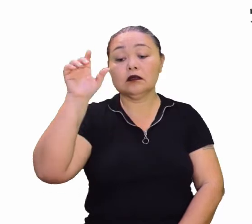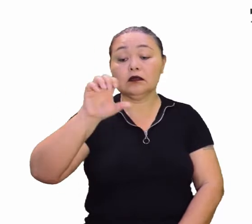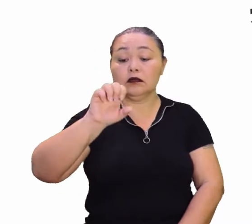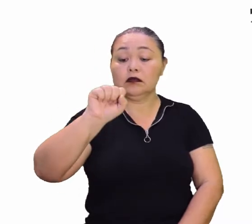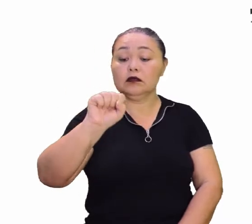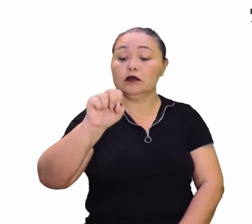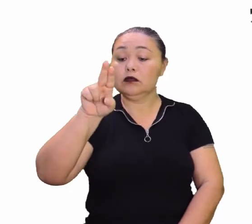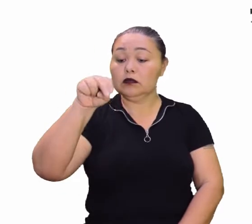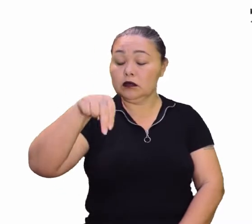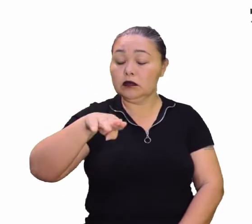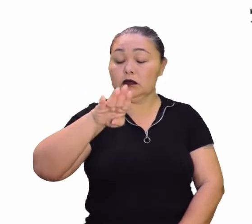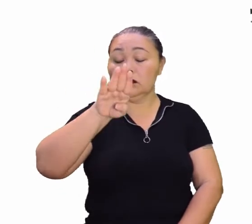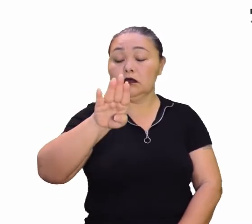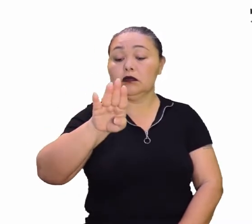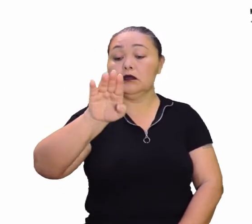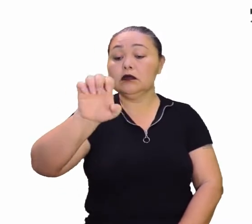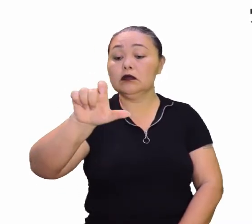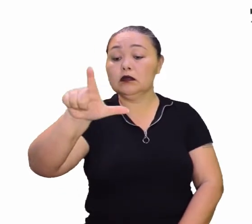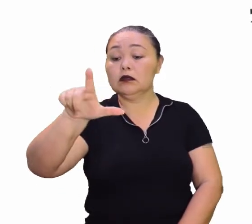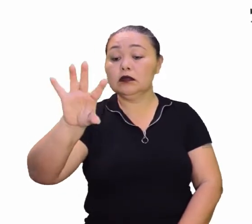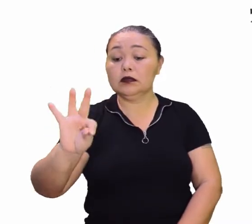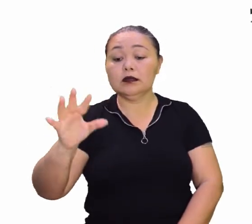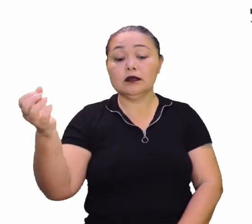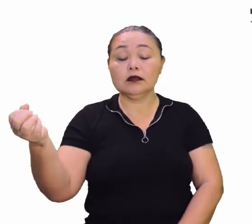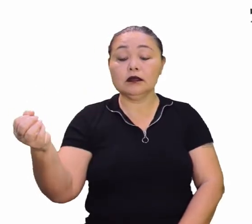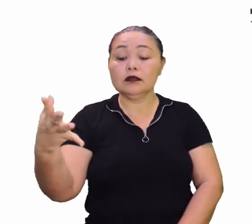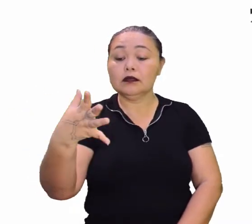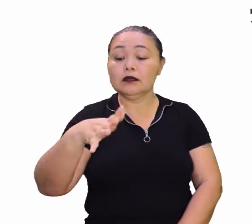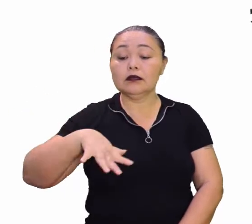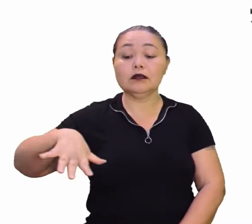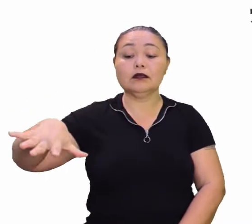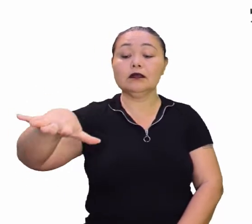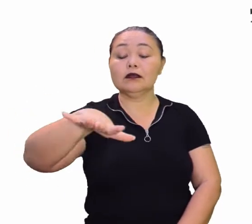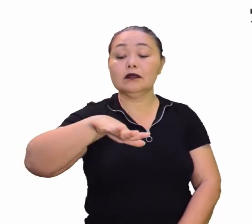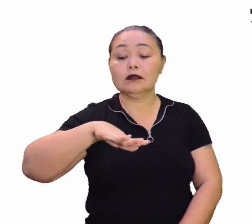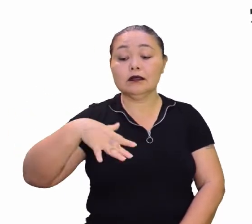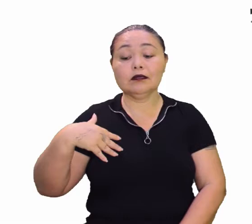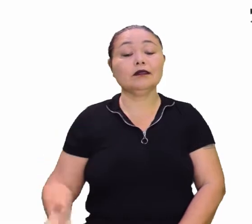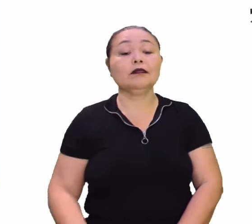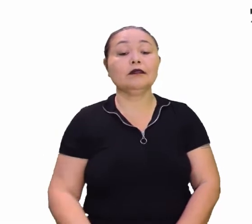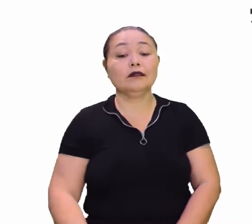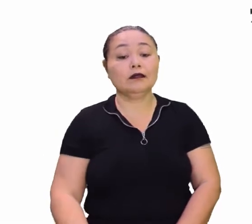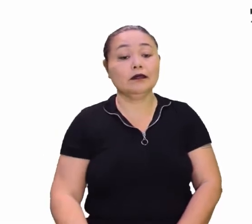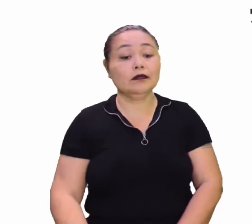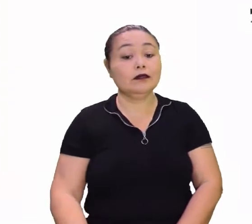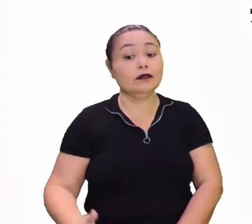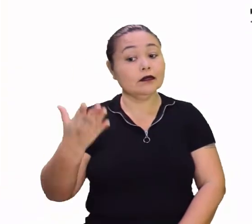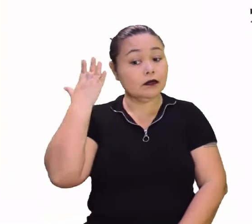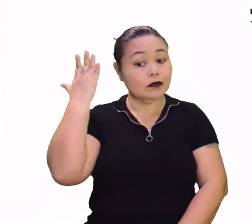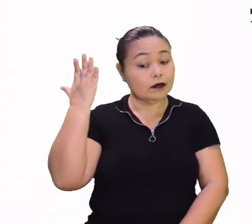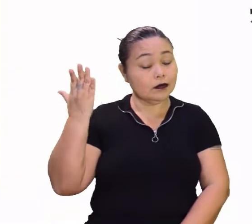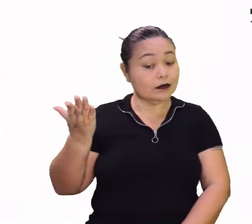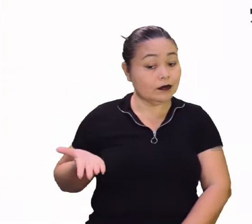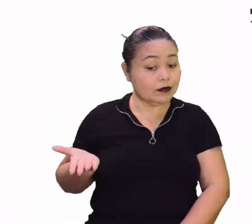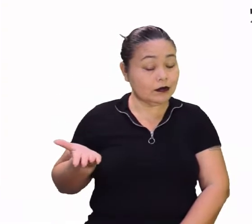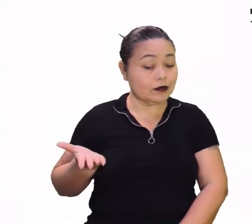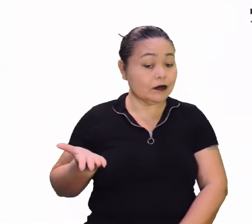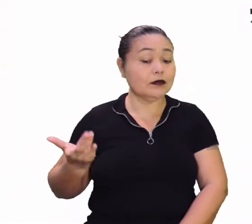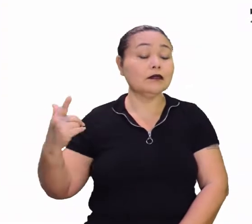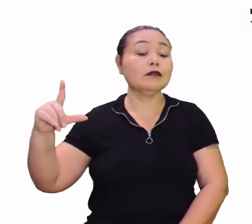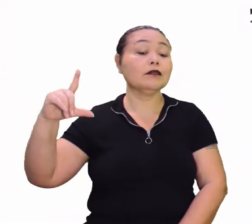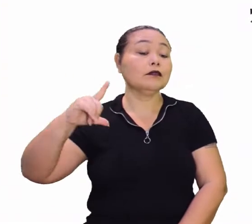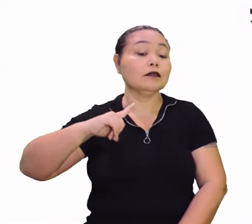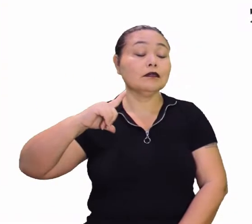O cinturão do sol, essa nova região industrial norte-americana. Tá aí. Aí